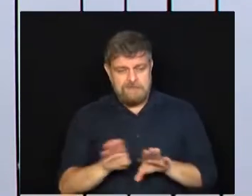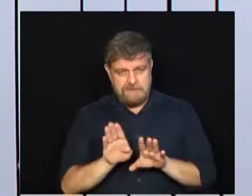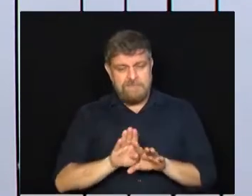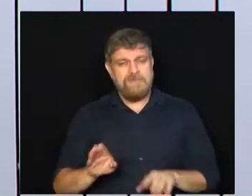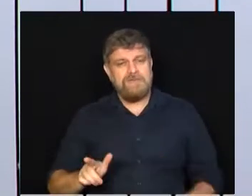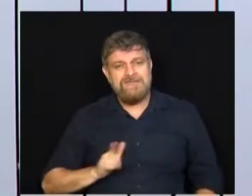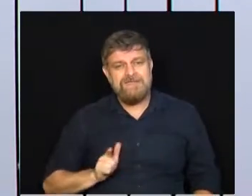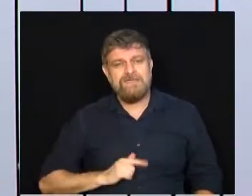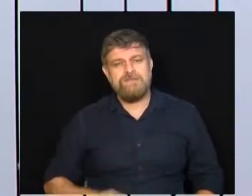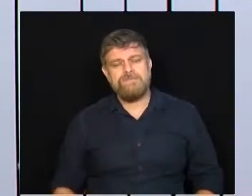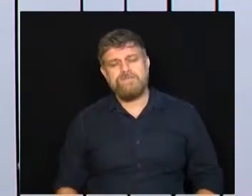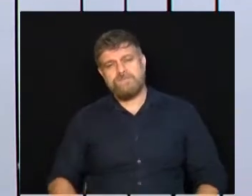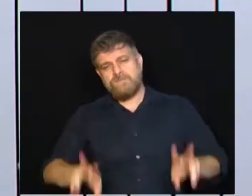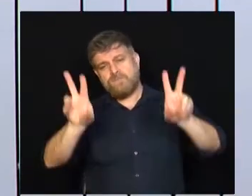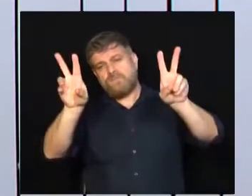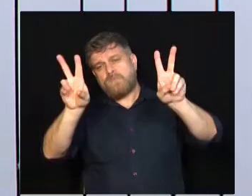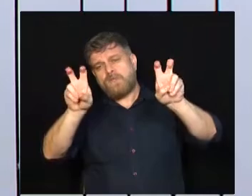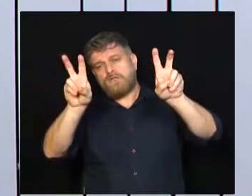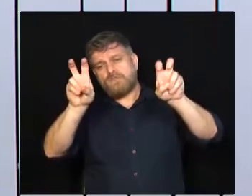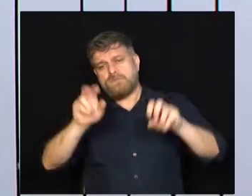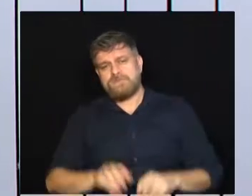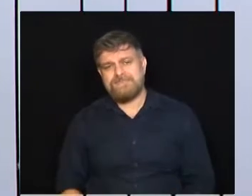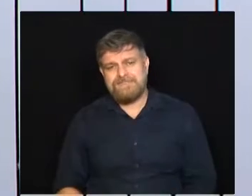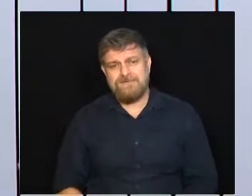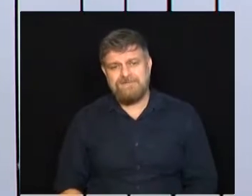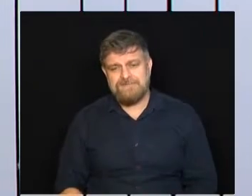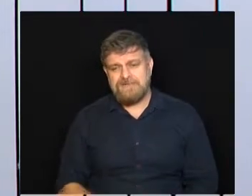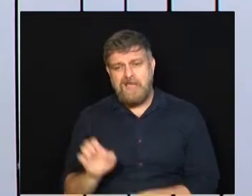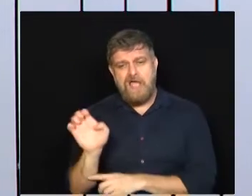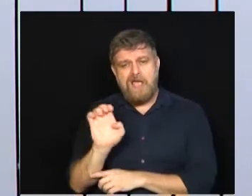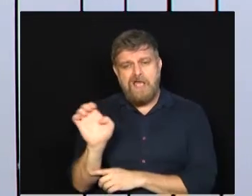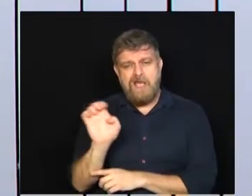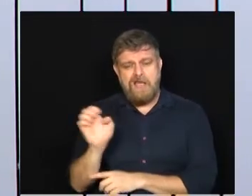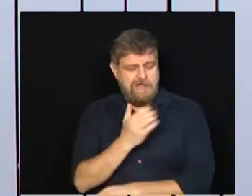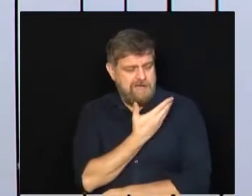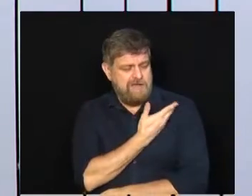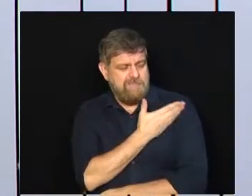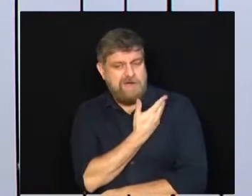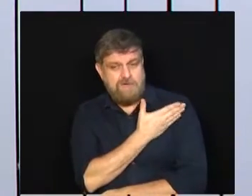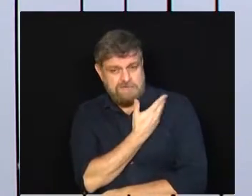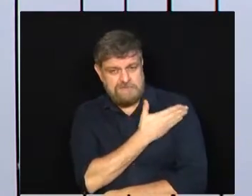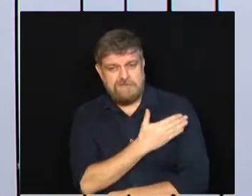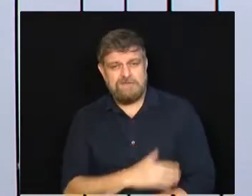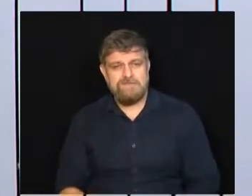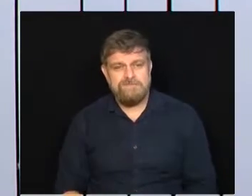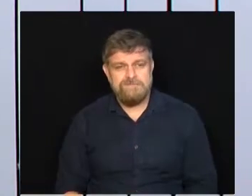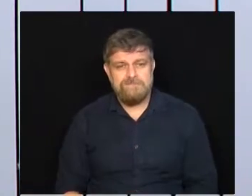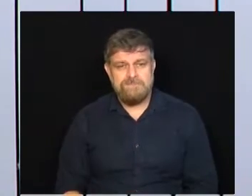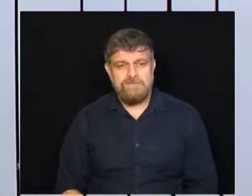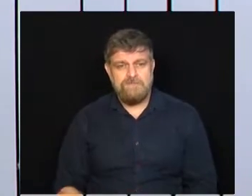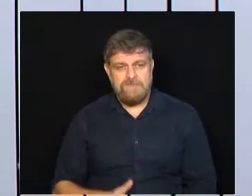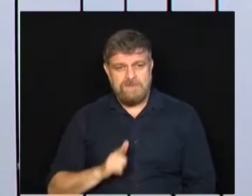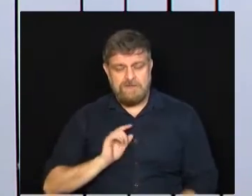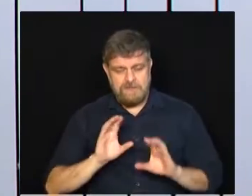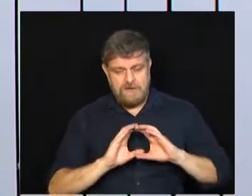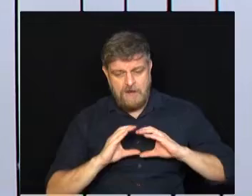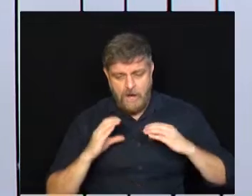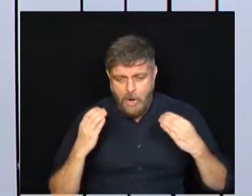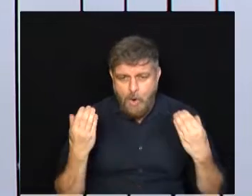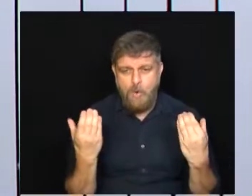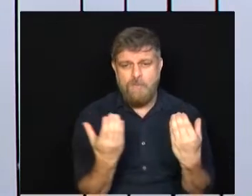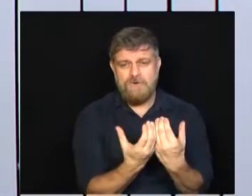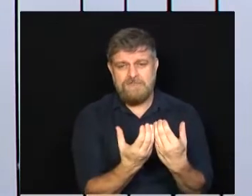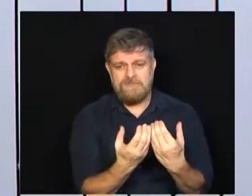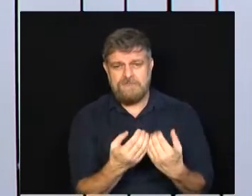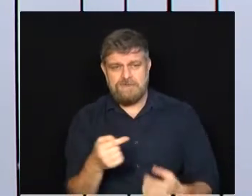situação da homofobia. Agora, há uma comunidade... A